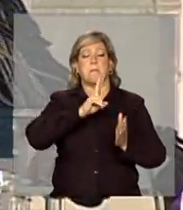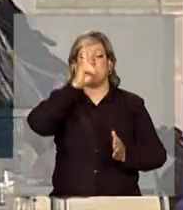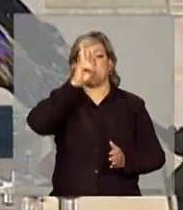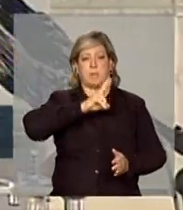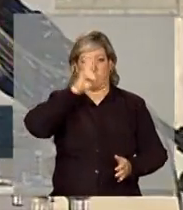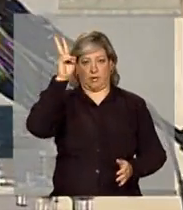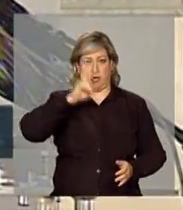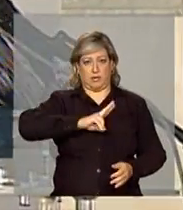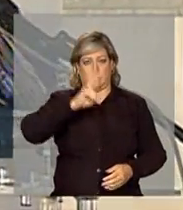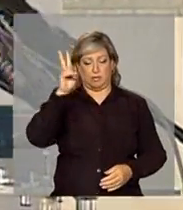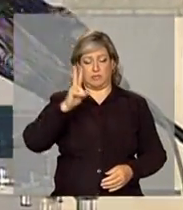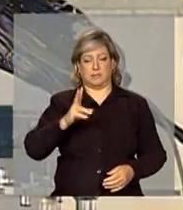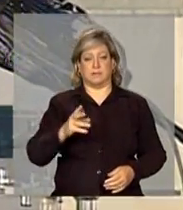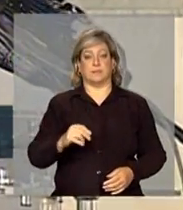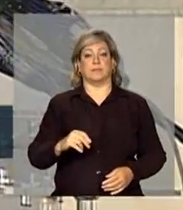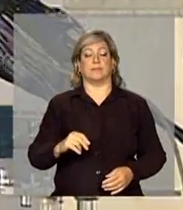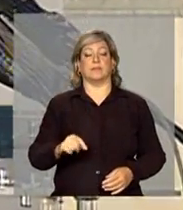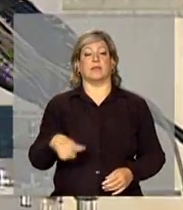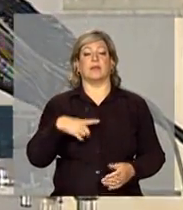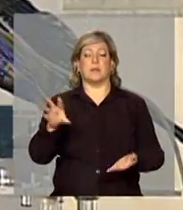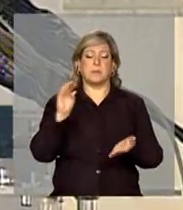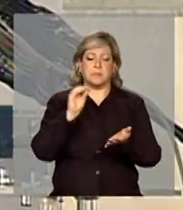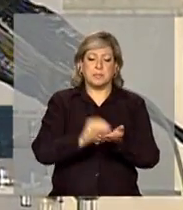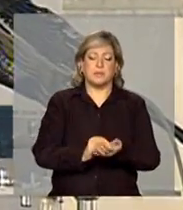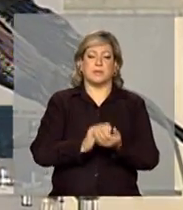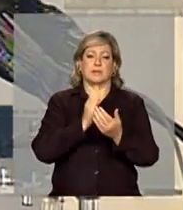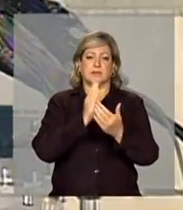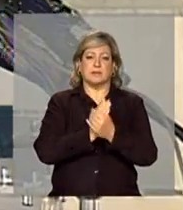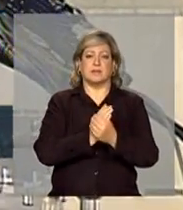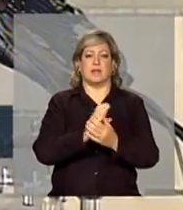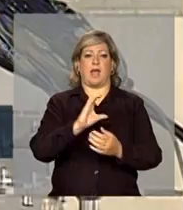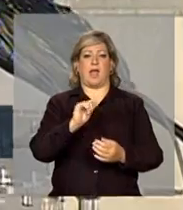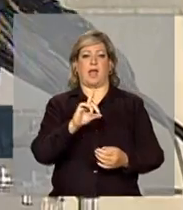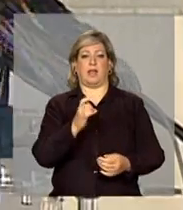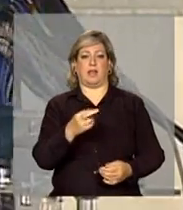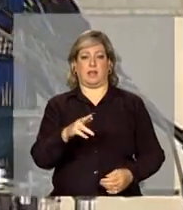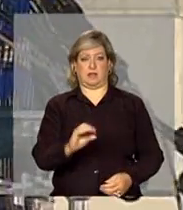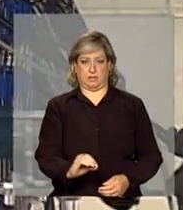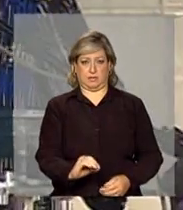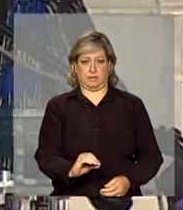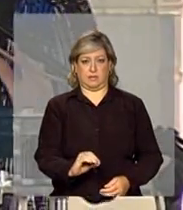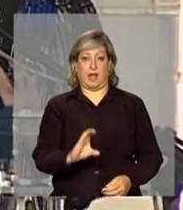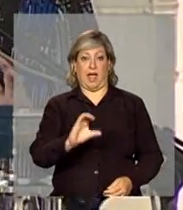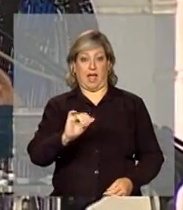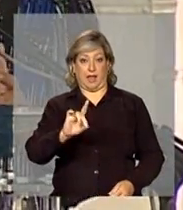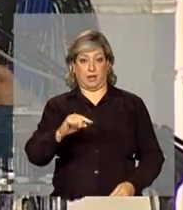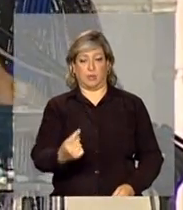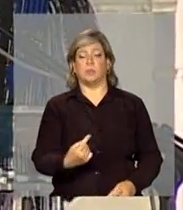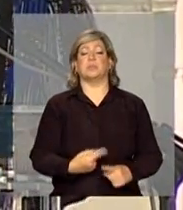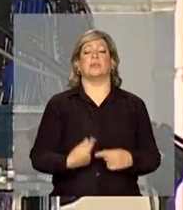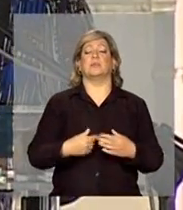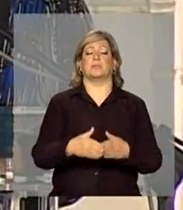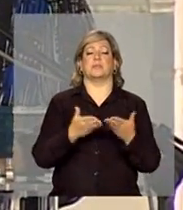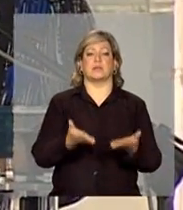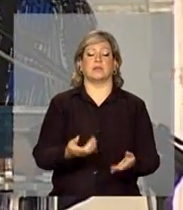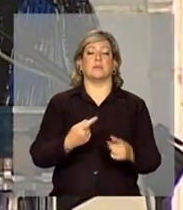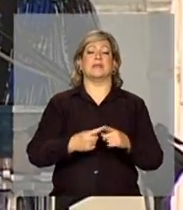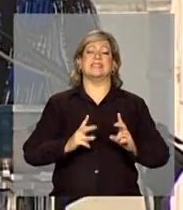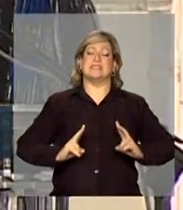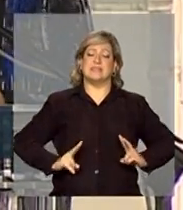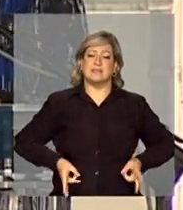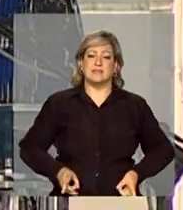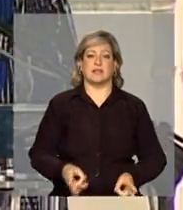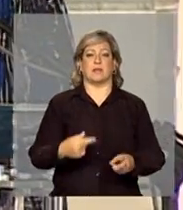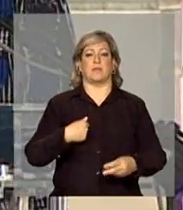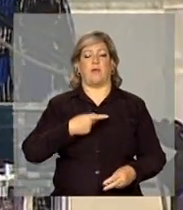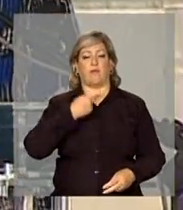extrema ou da pobreza. Cadastrarmos, fazemos o Cadastro Único. Por que que eu estou pedindo isso? Toda vez que eu falo